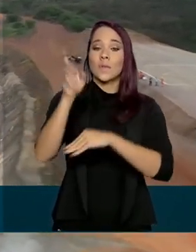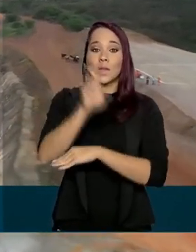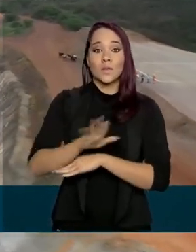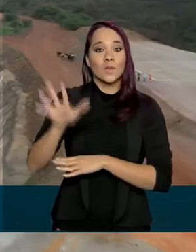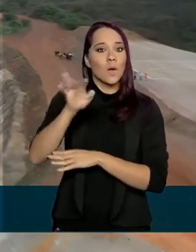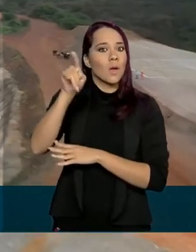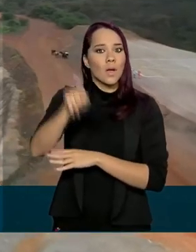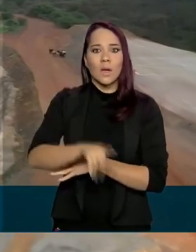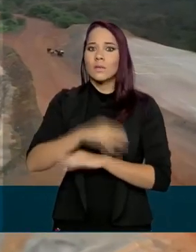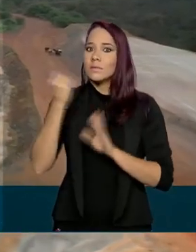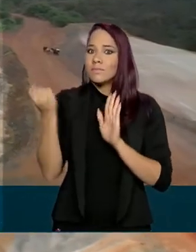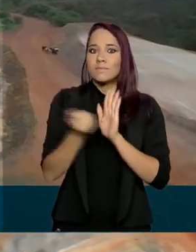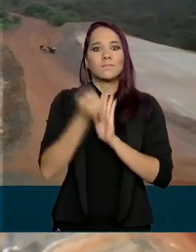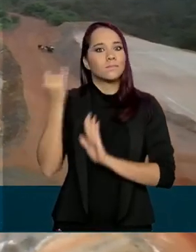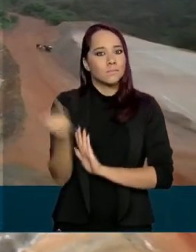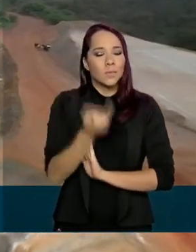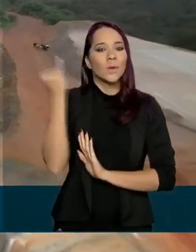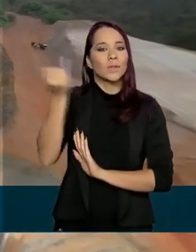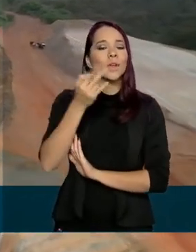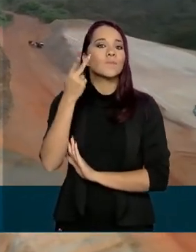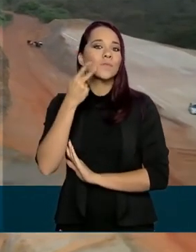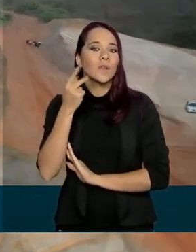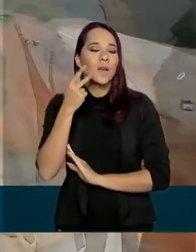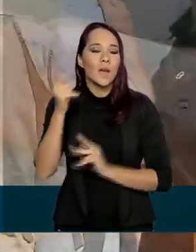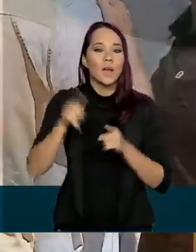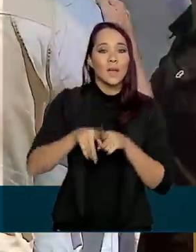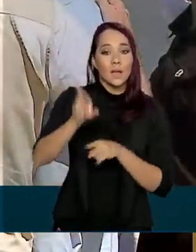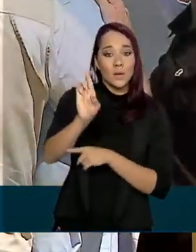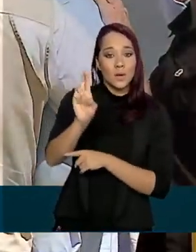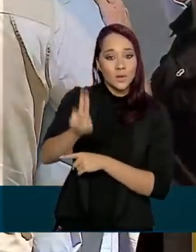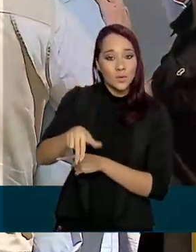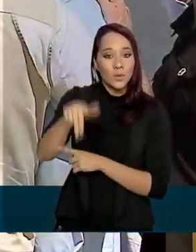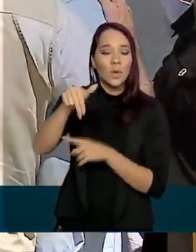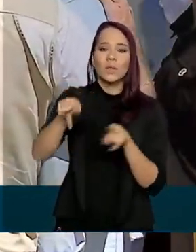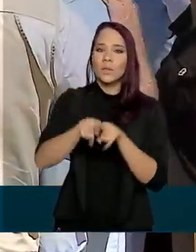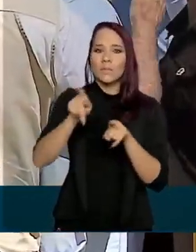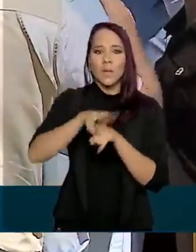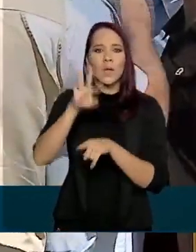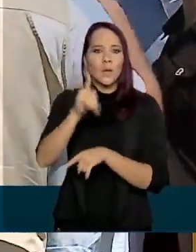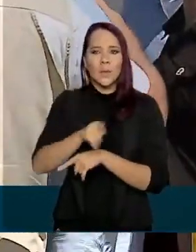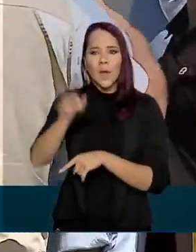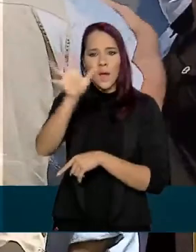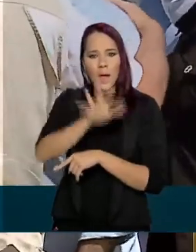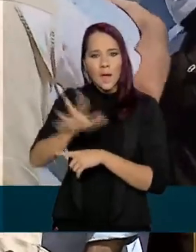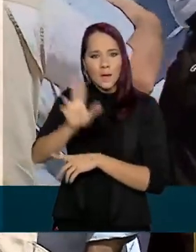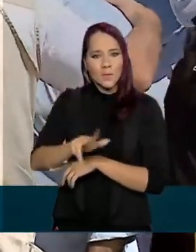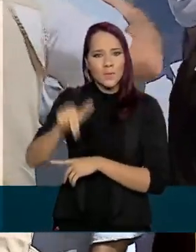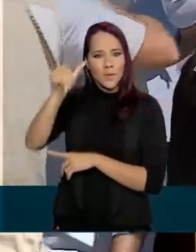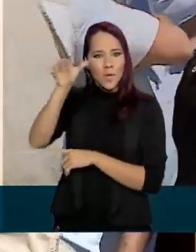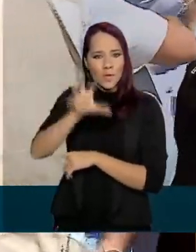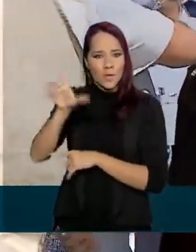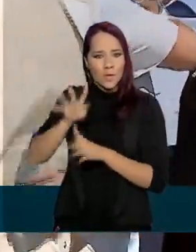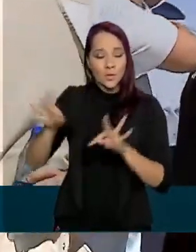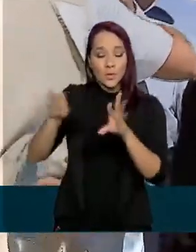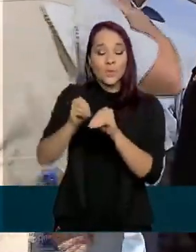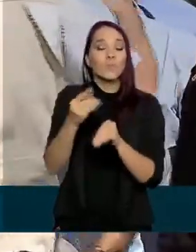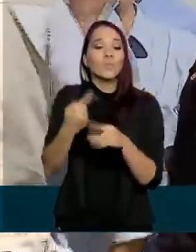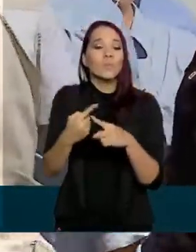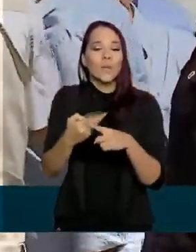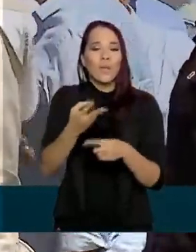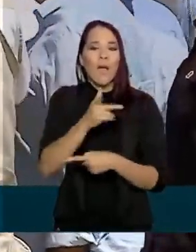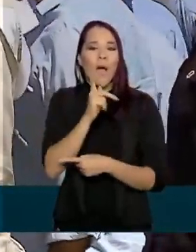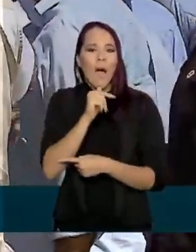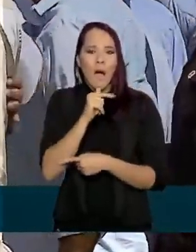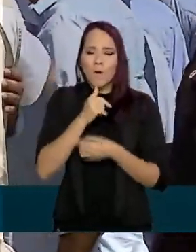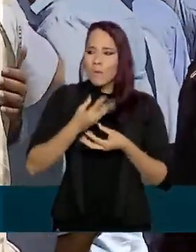esse é um marco para o ceará para o rio grande do norte e para todo o nordeste além de garantir água há milhões de pessoas a